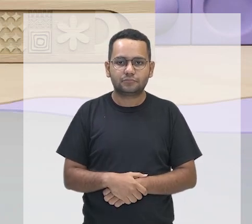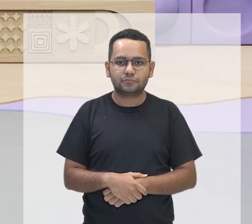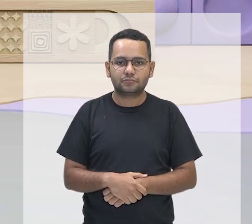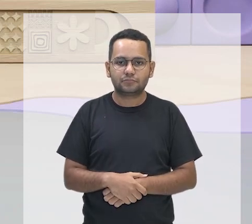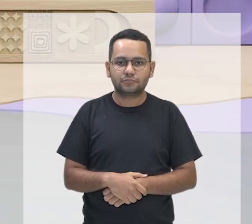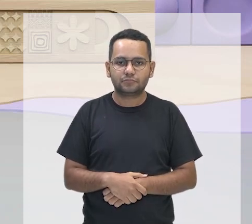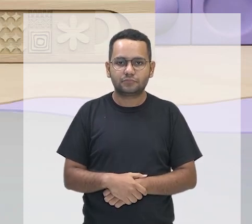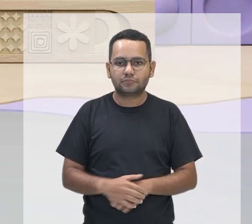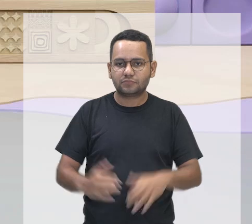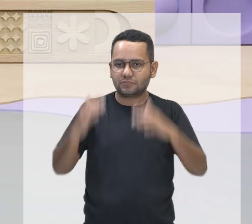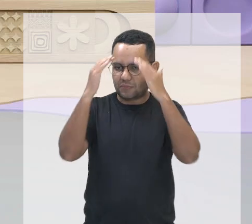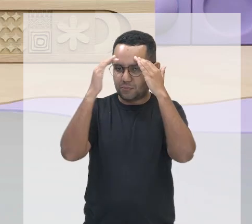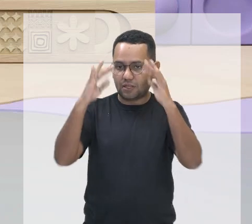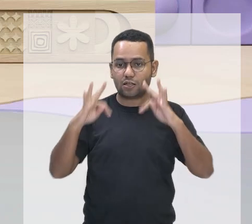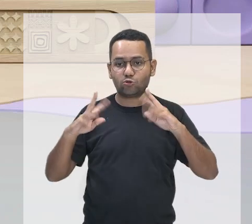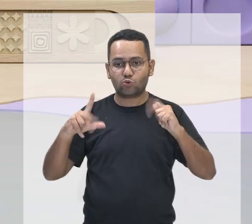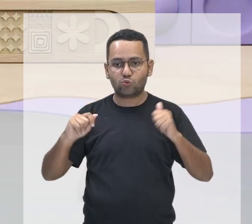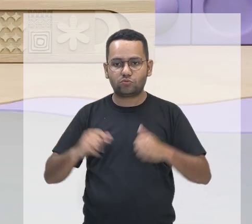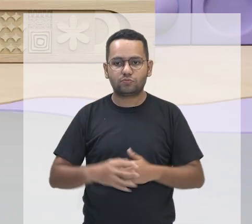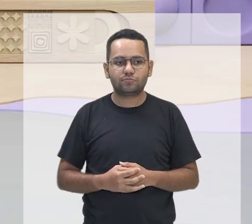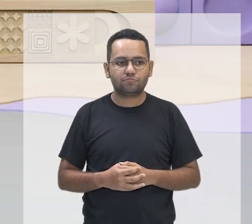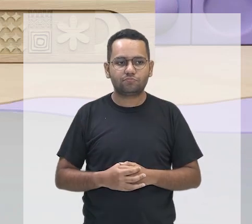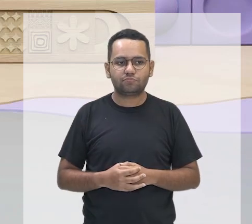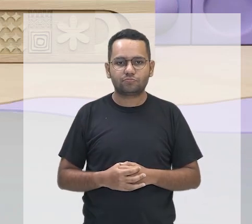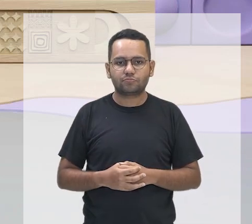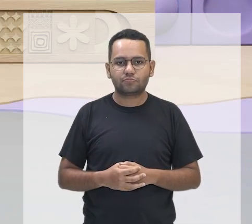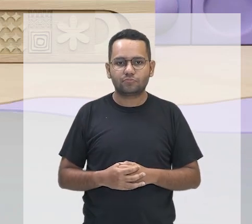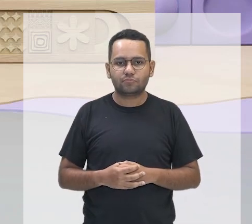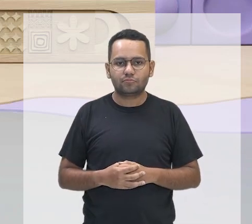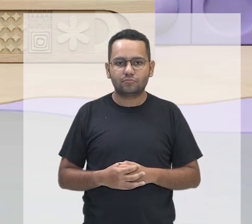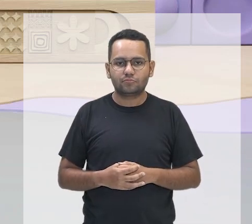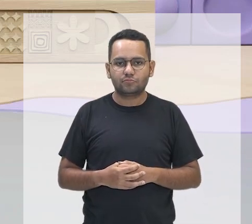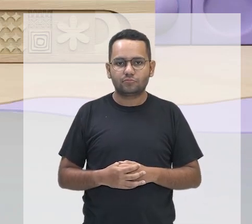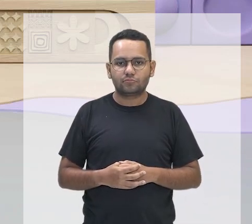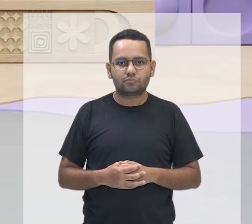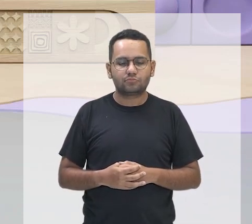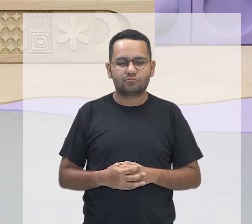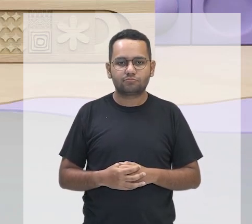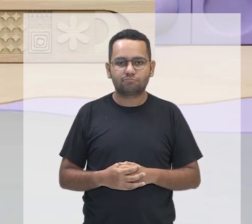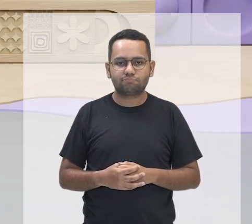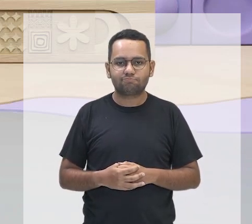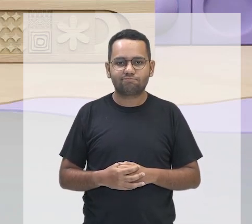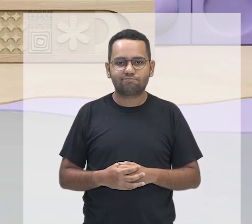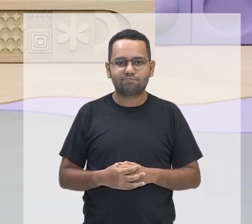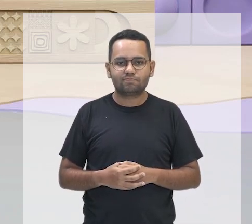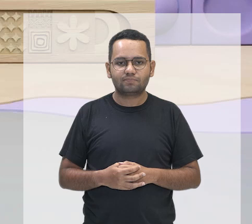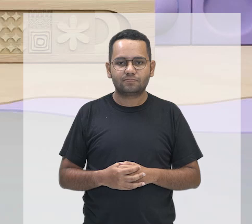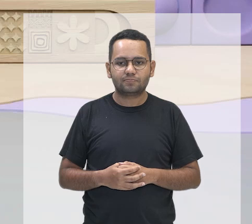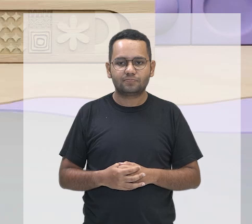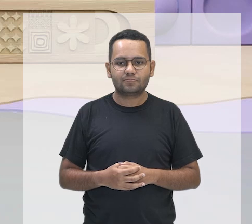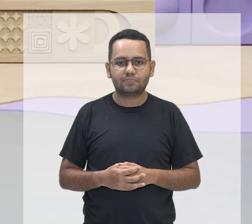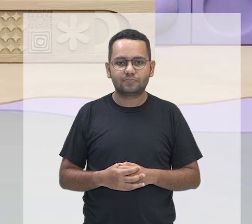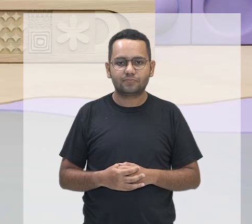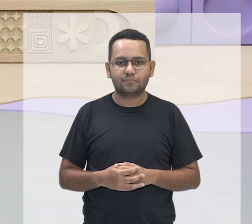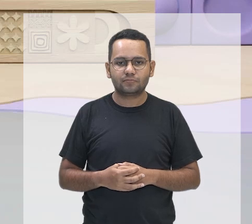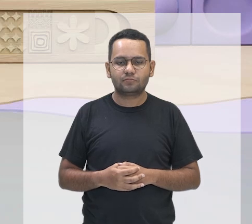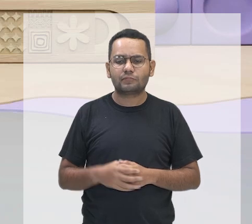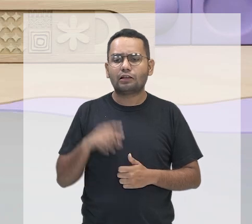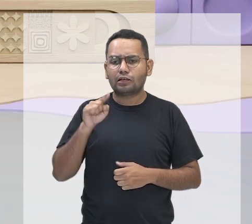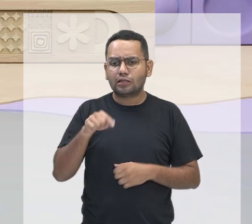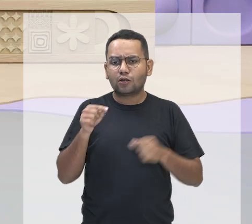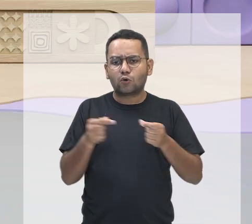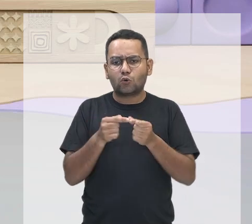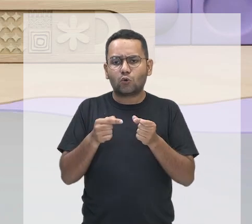respeitar uns aos outros. Isso é um princípio muito básico. Daí nascem as nossas relações